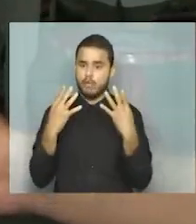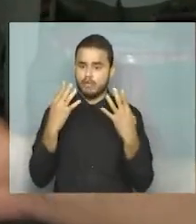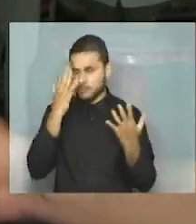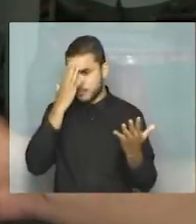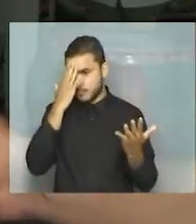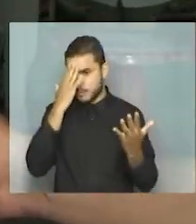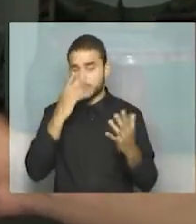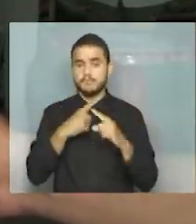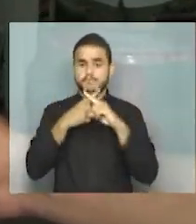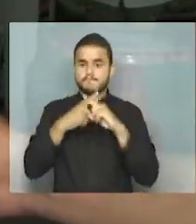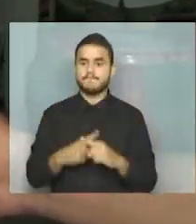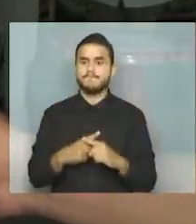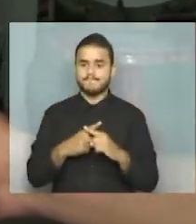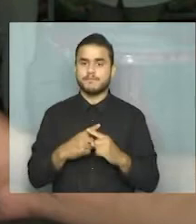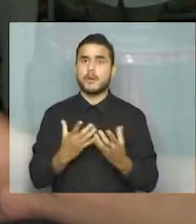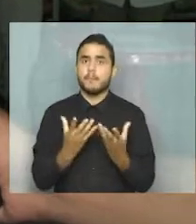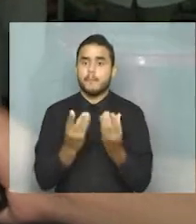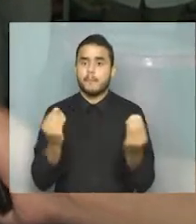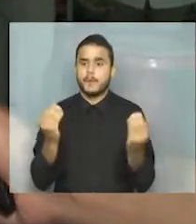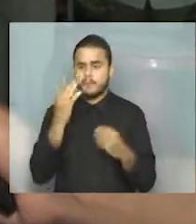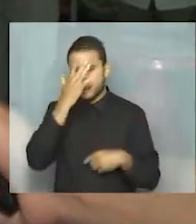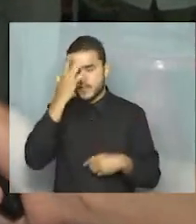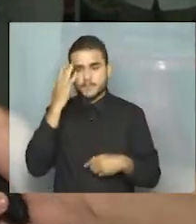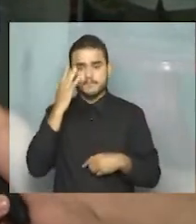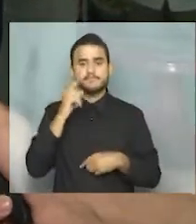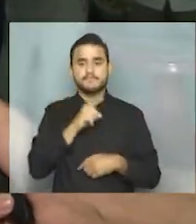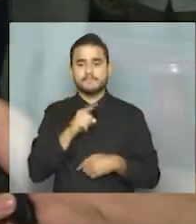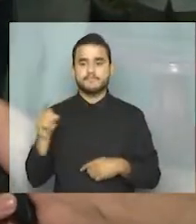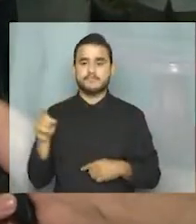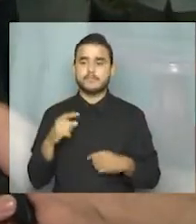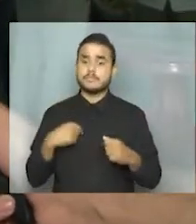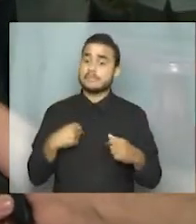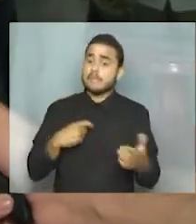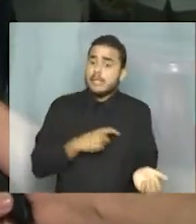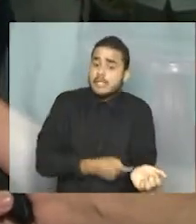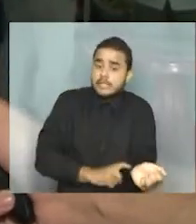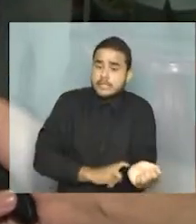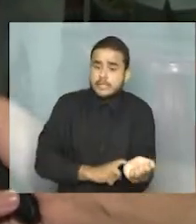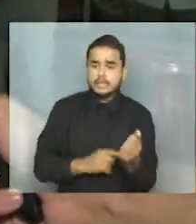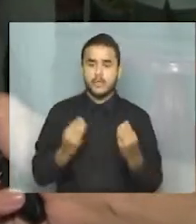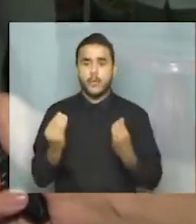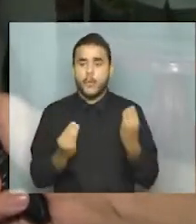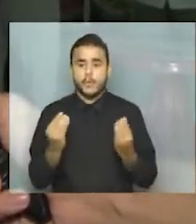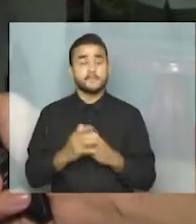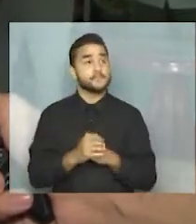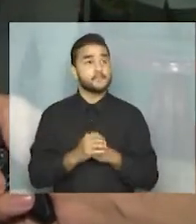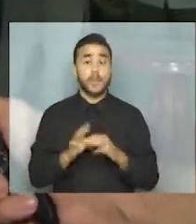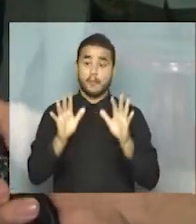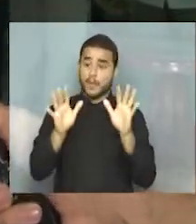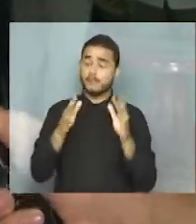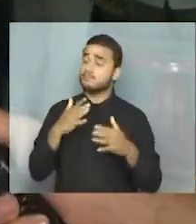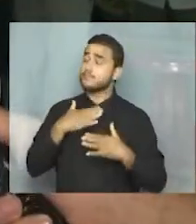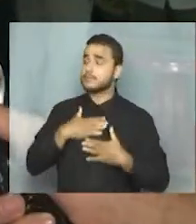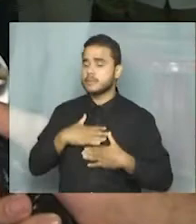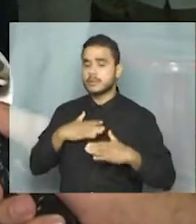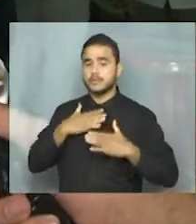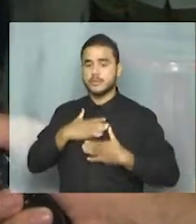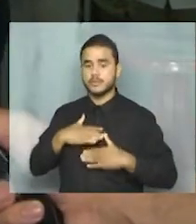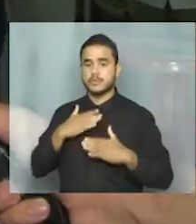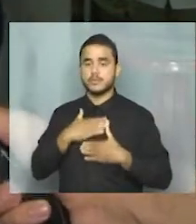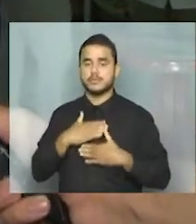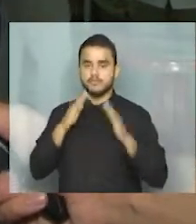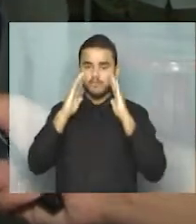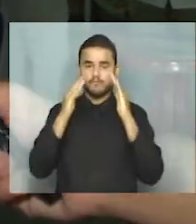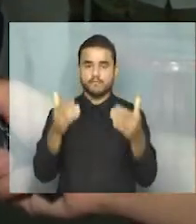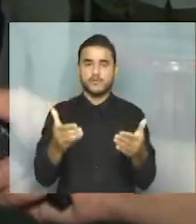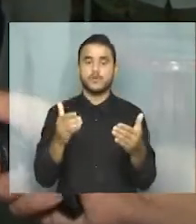uma competição dessa com muitos participantes, né? Sempre bate aquele nervosinho, né? Só que a gente tenta manter a calma, né? Tenta manter o